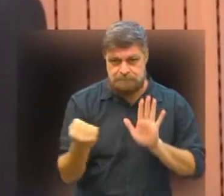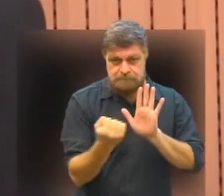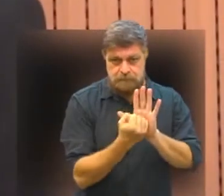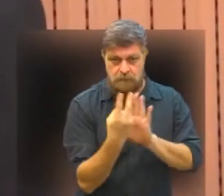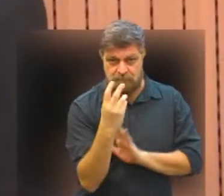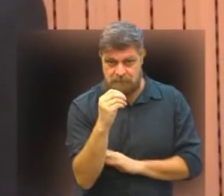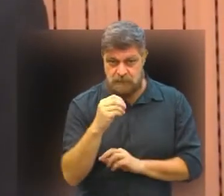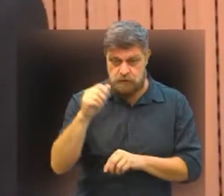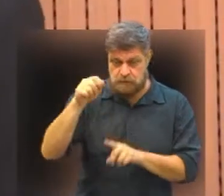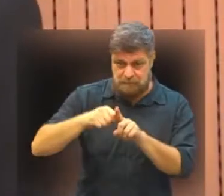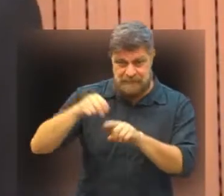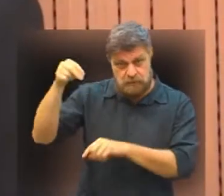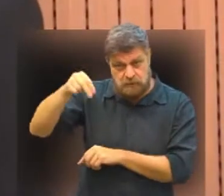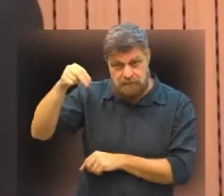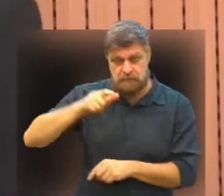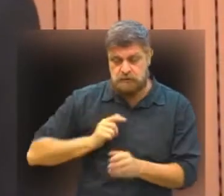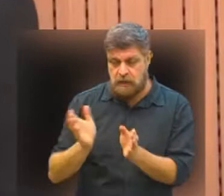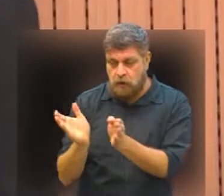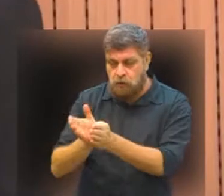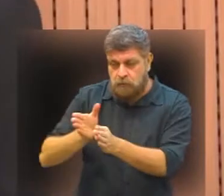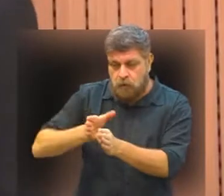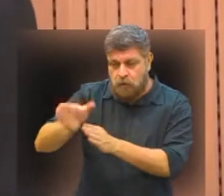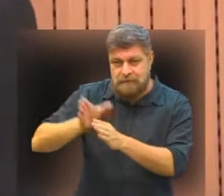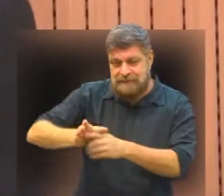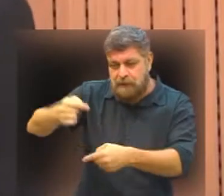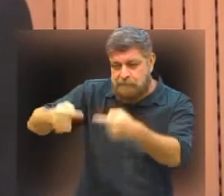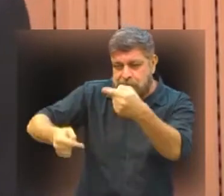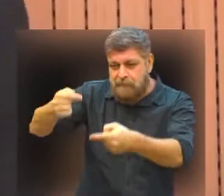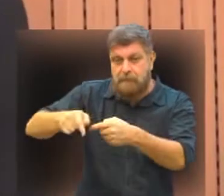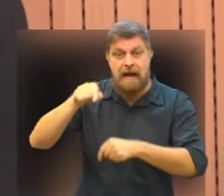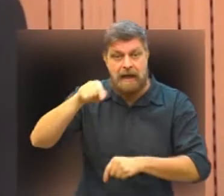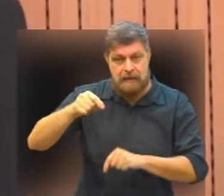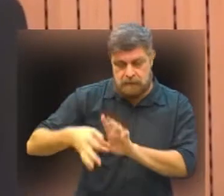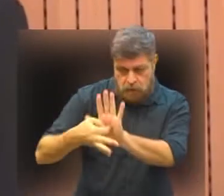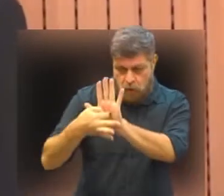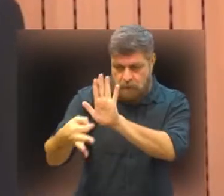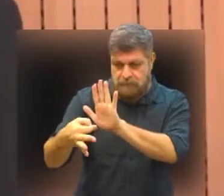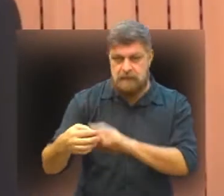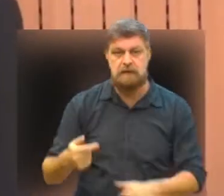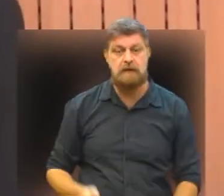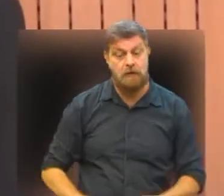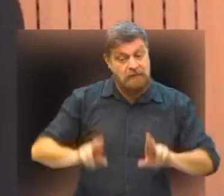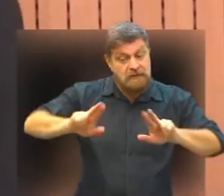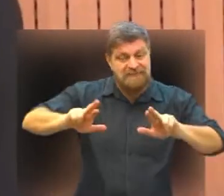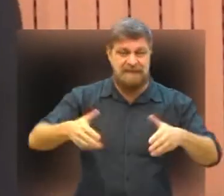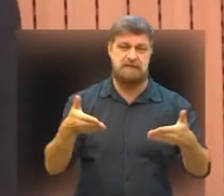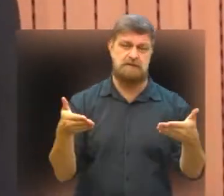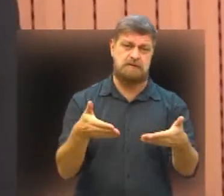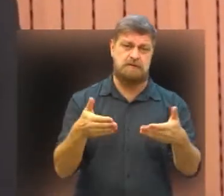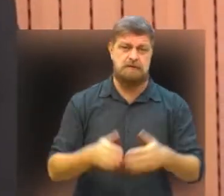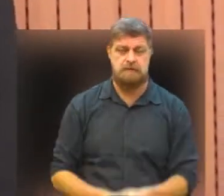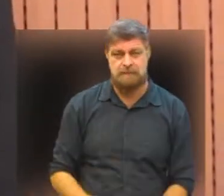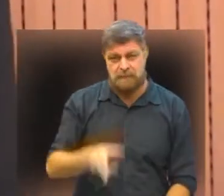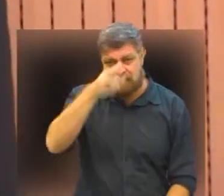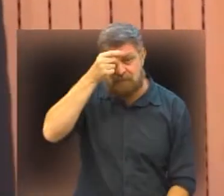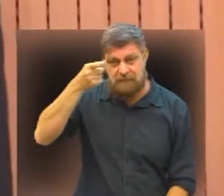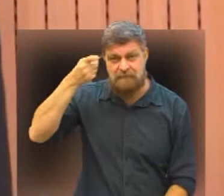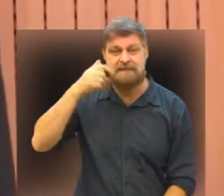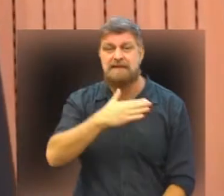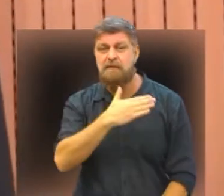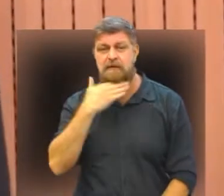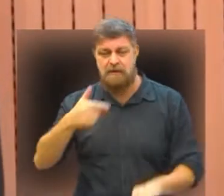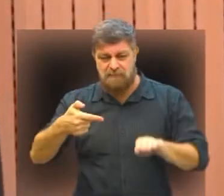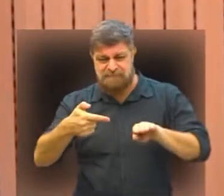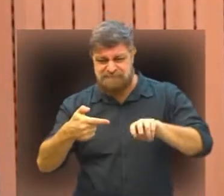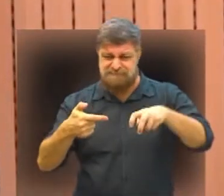20 de novembro, ele queria conselhos deliberativos e não só consultivos, como a gente tem hoje.